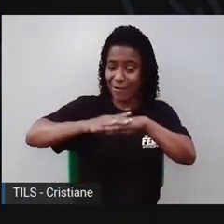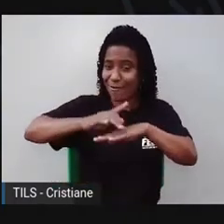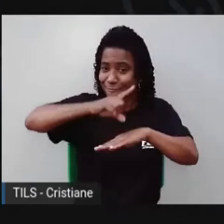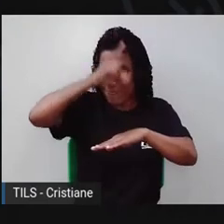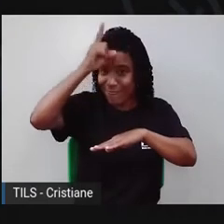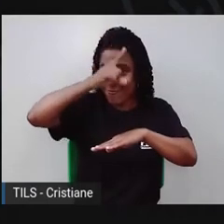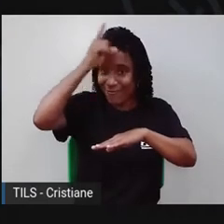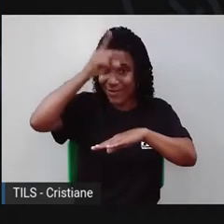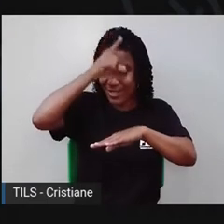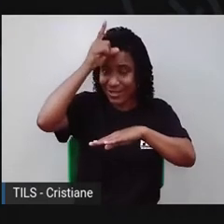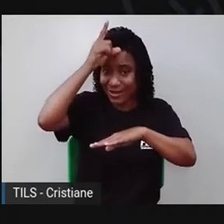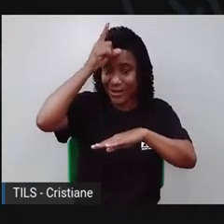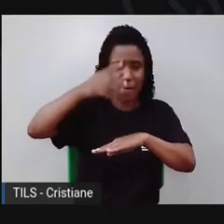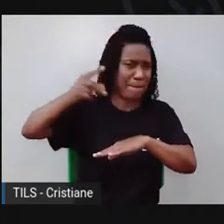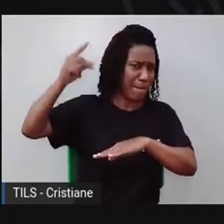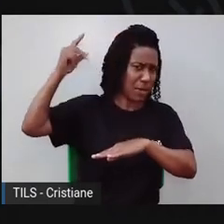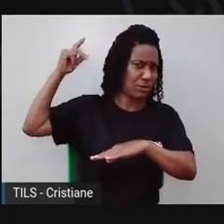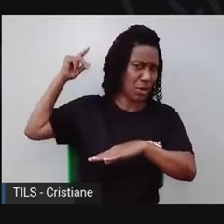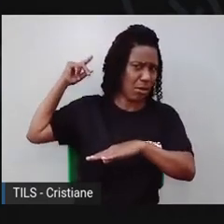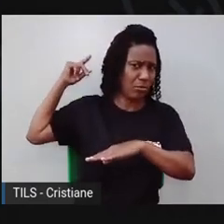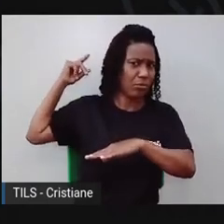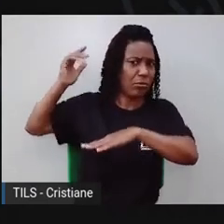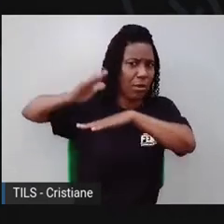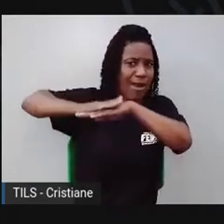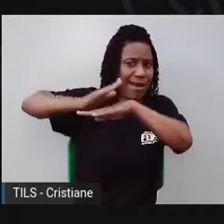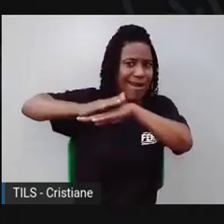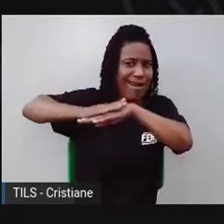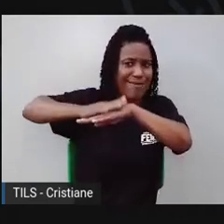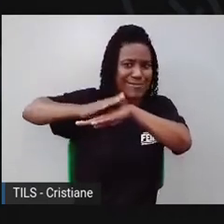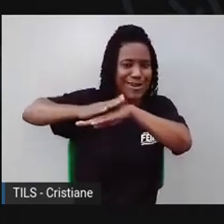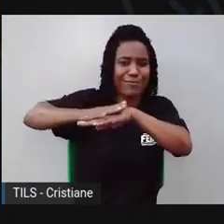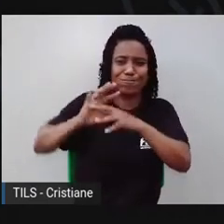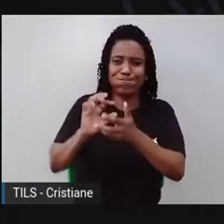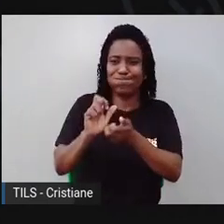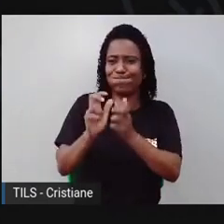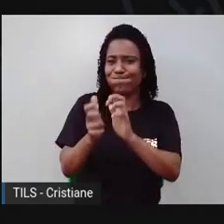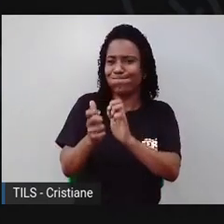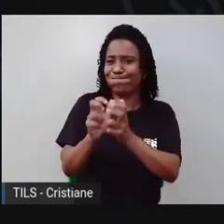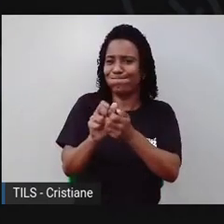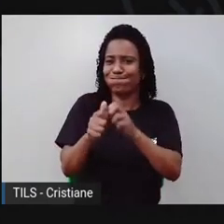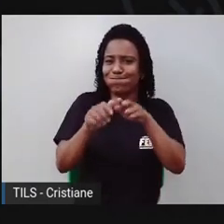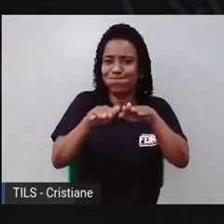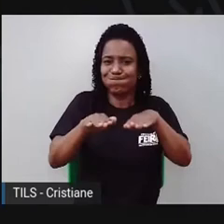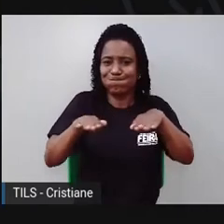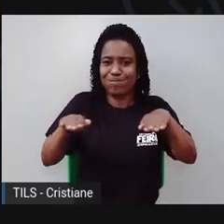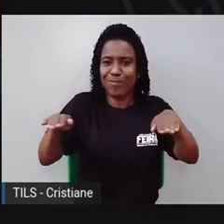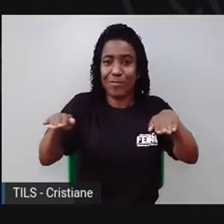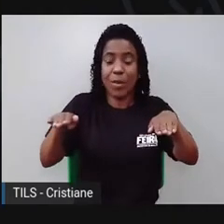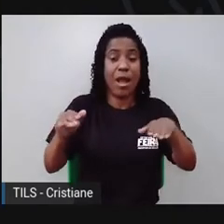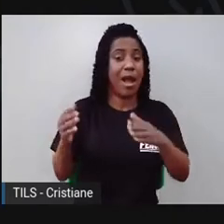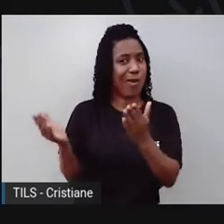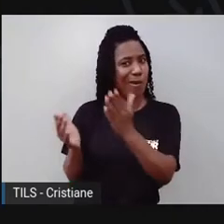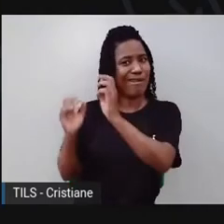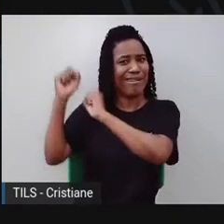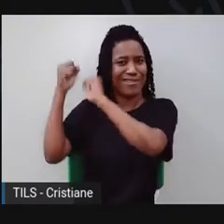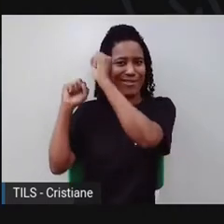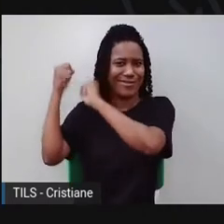né? Era, agora que tem fábrica de fazer papel, mas antigamente não tinha. Aí eles pegavam,